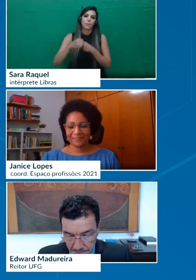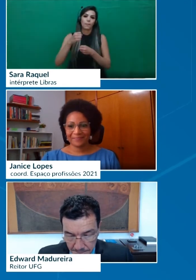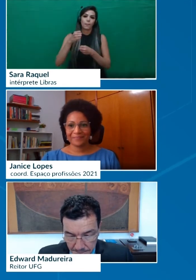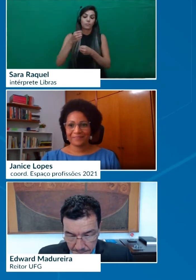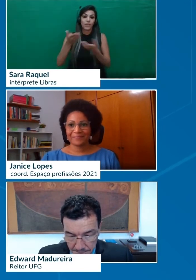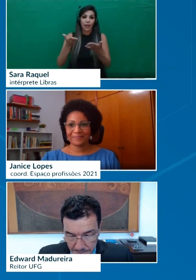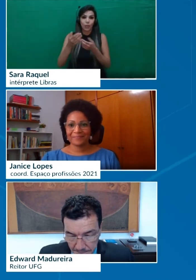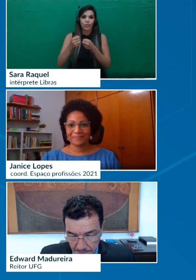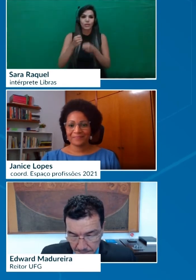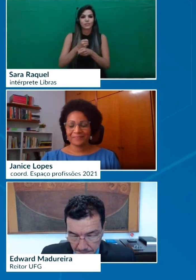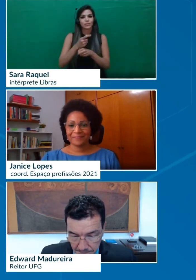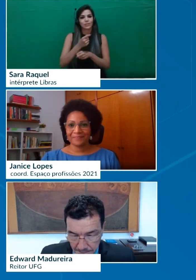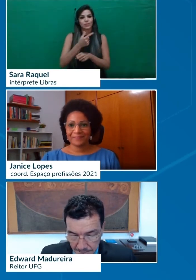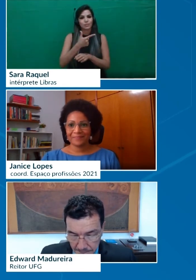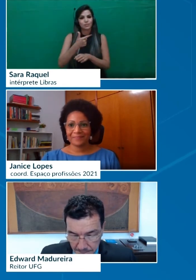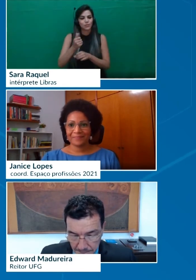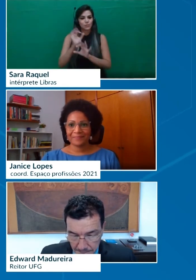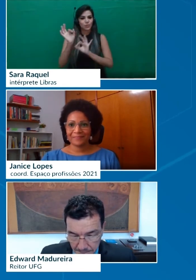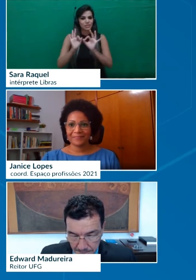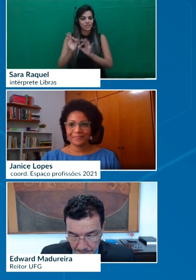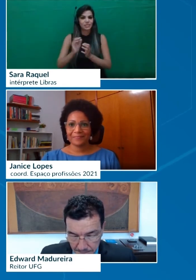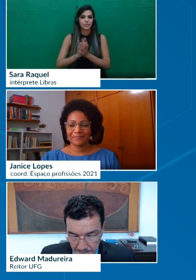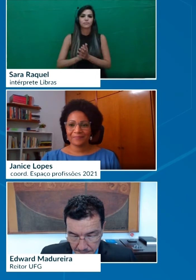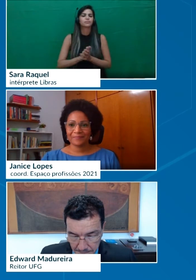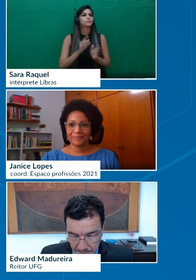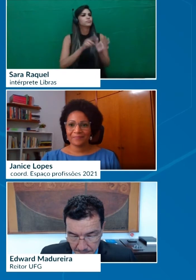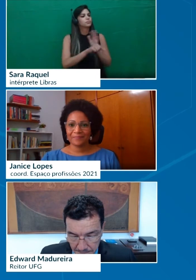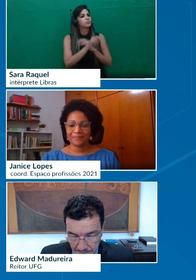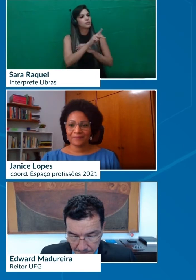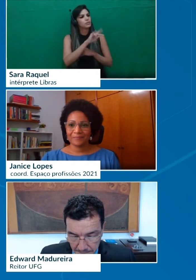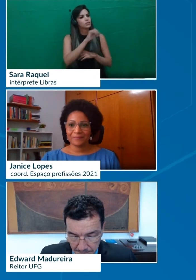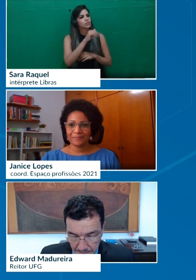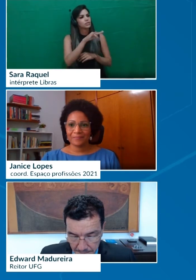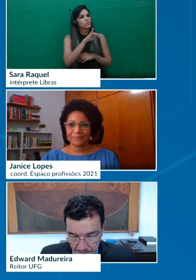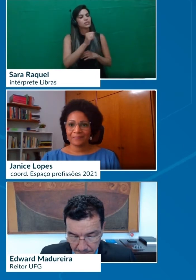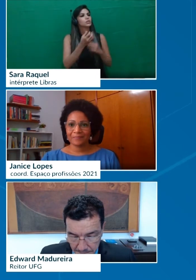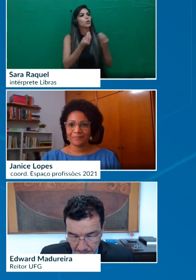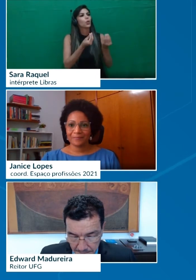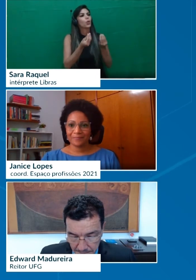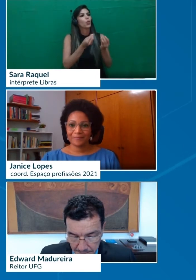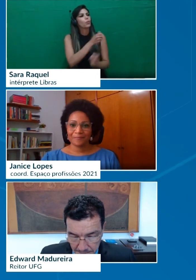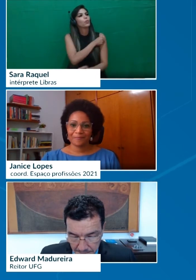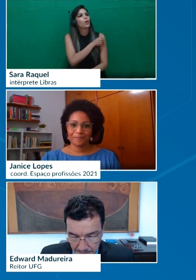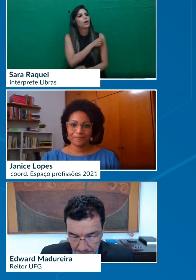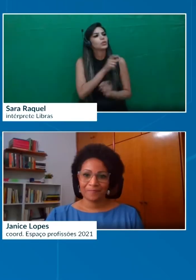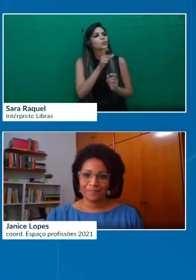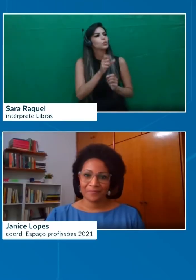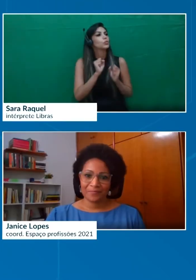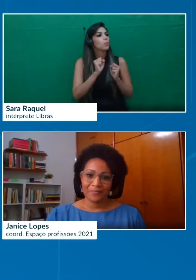2021. Professora Janice, como os estudantes podem participar do Espaço das Profissões?